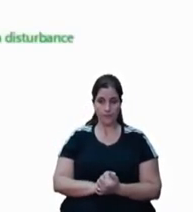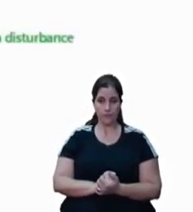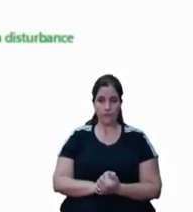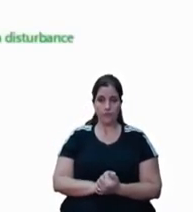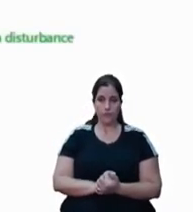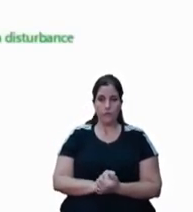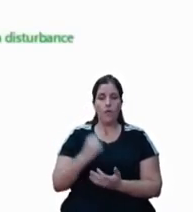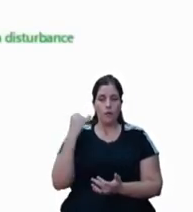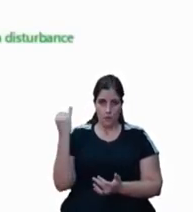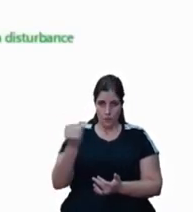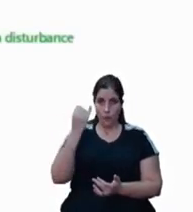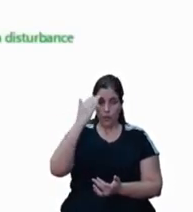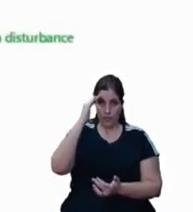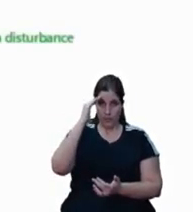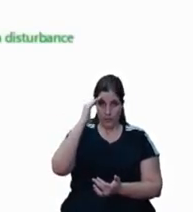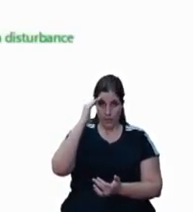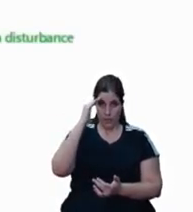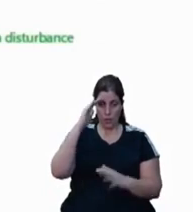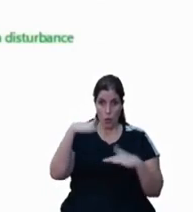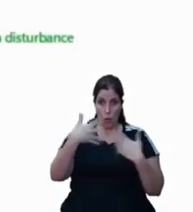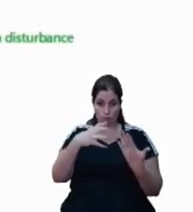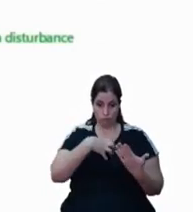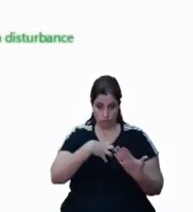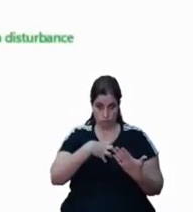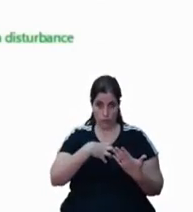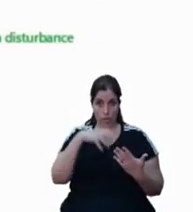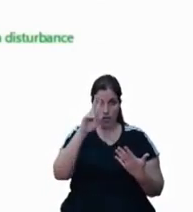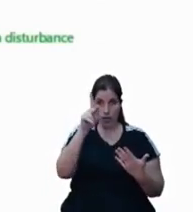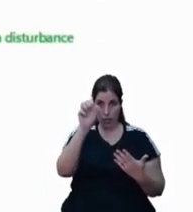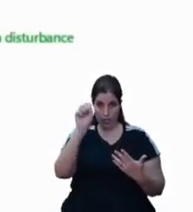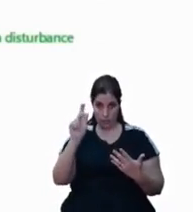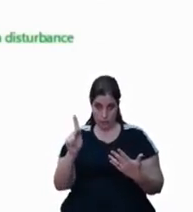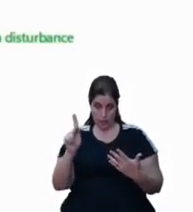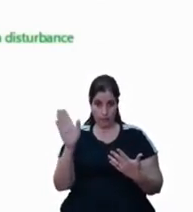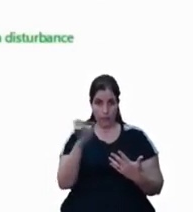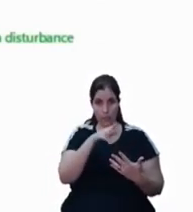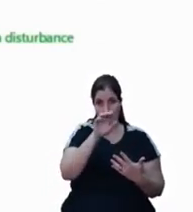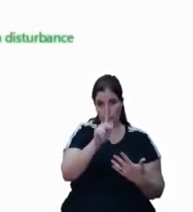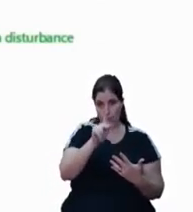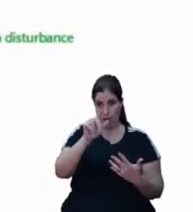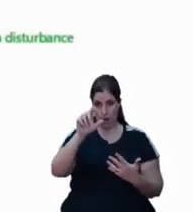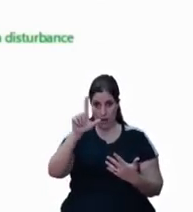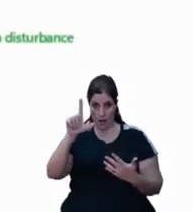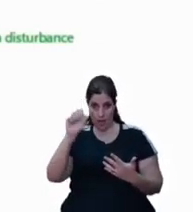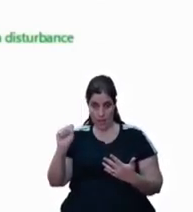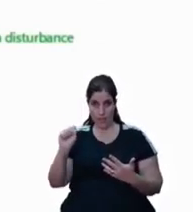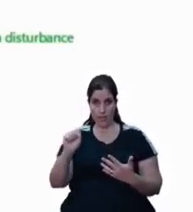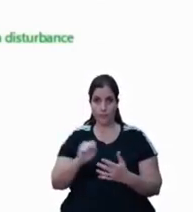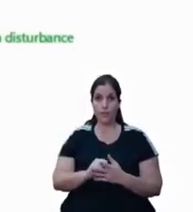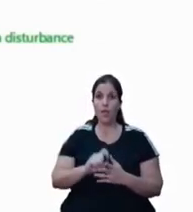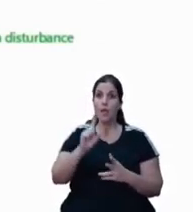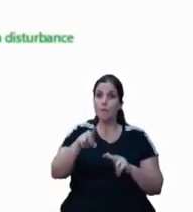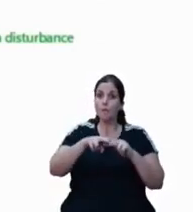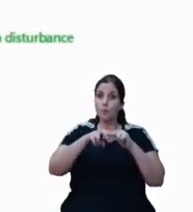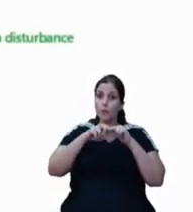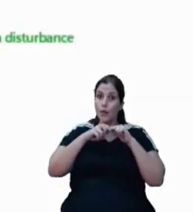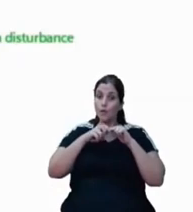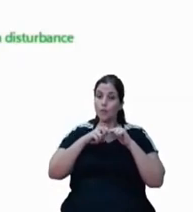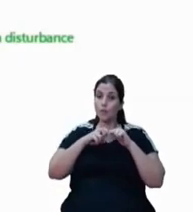É importante entender que os sintomas tanto na HSP quanto na PLS são devidos a distúrbios nos neurônios